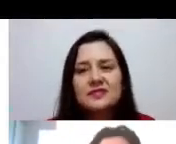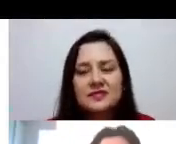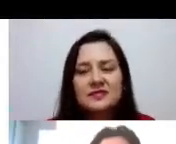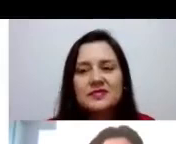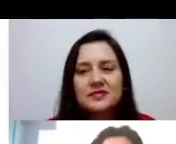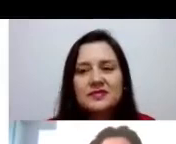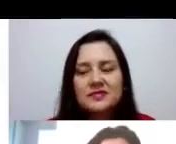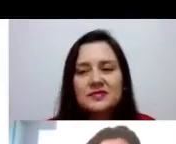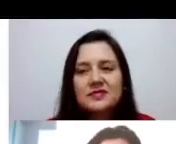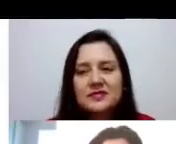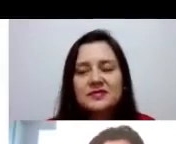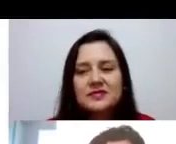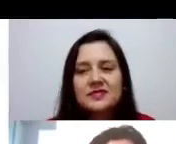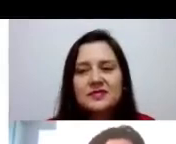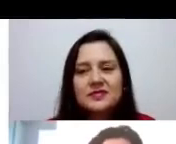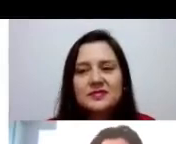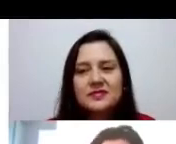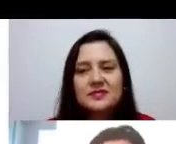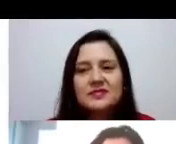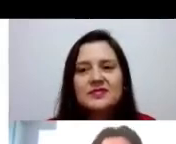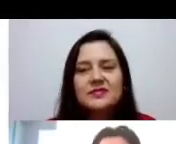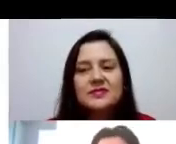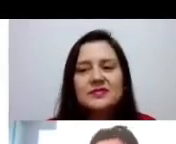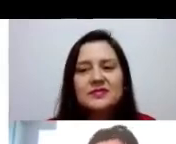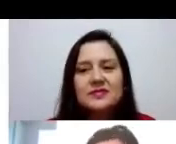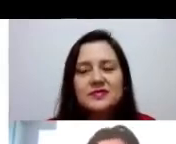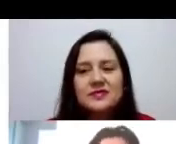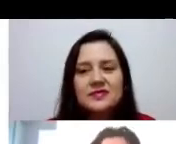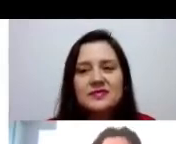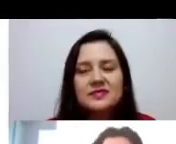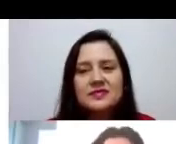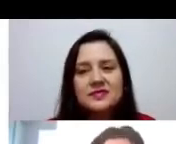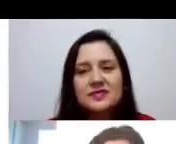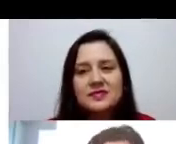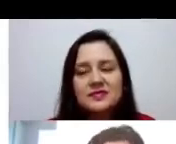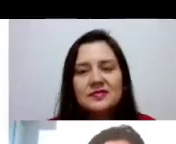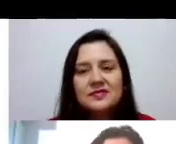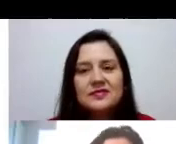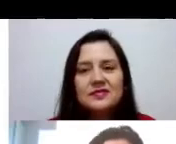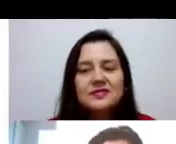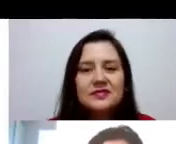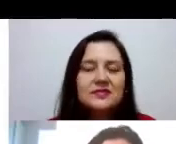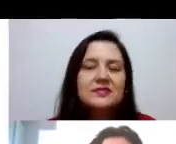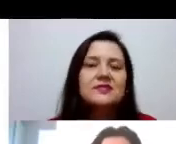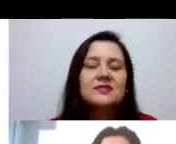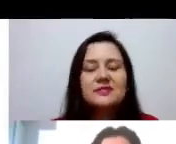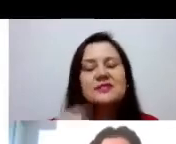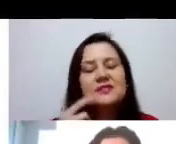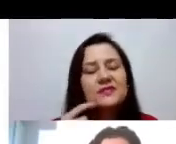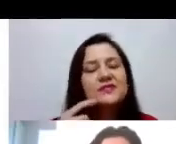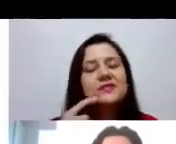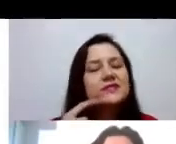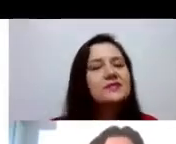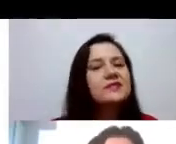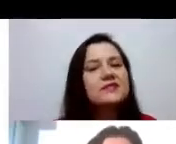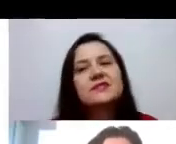de origem, que é o agente de administração. Assim como vocês, que estão hoje ocupando, né, um cargo